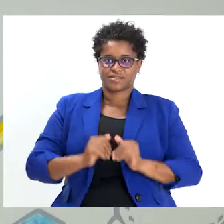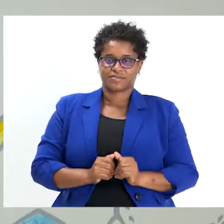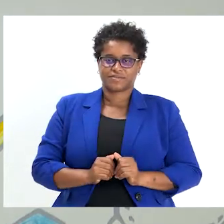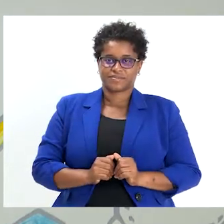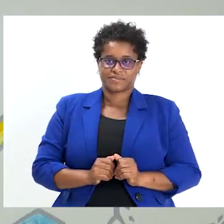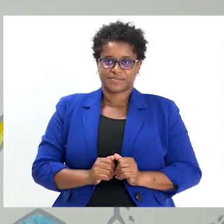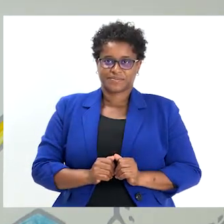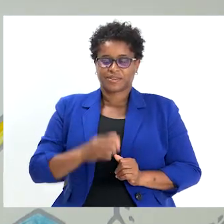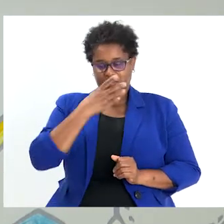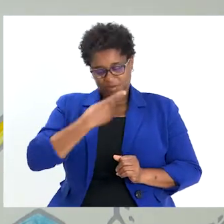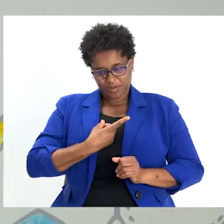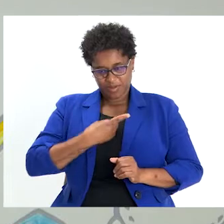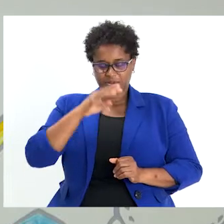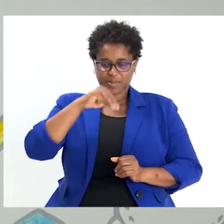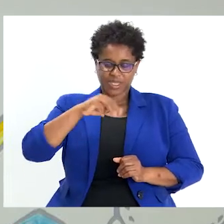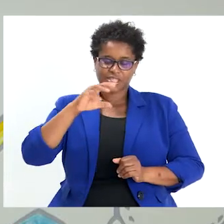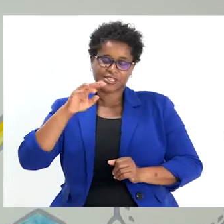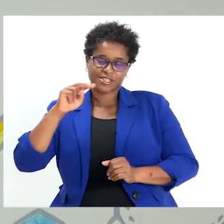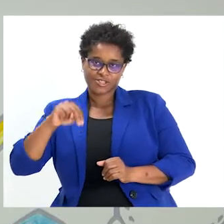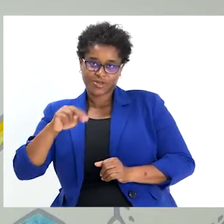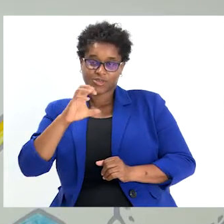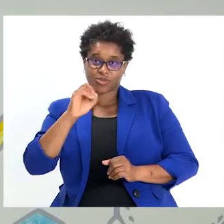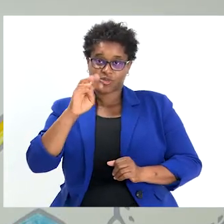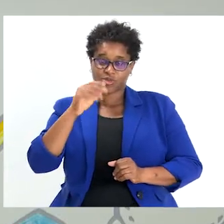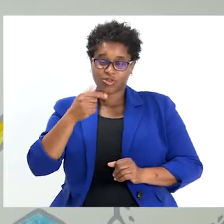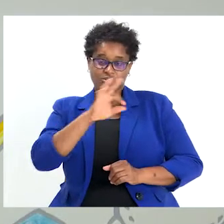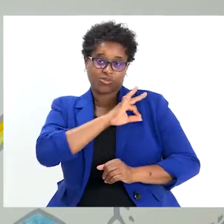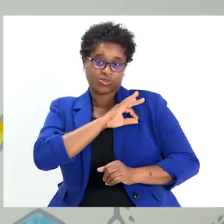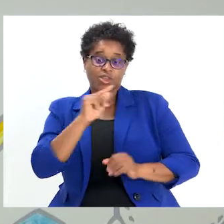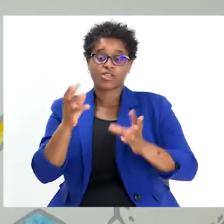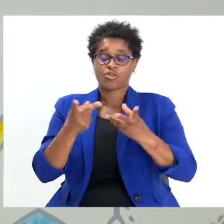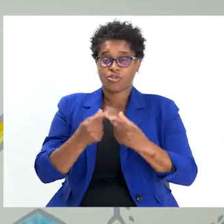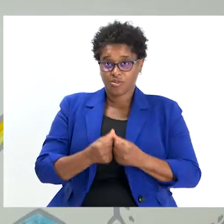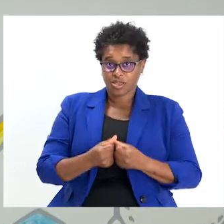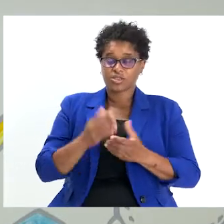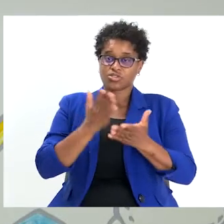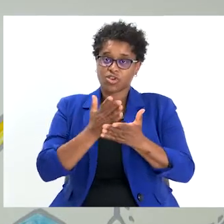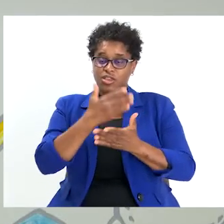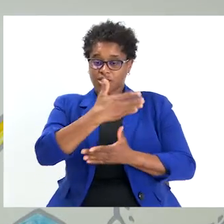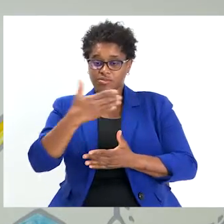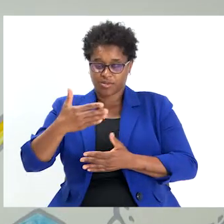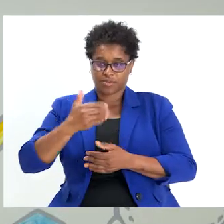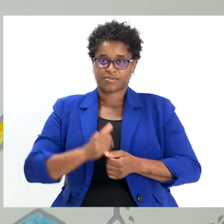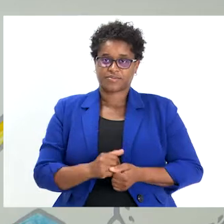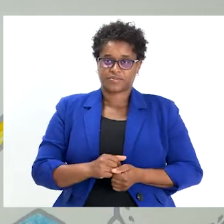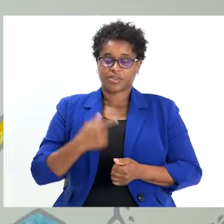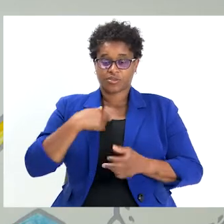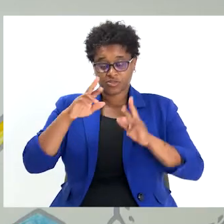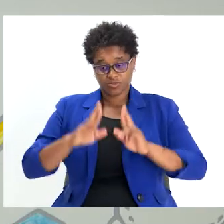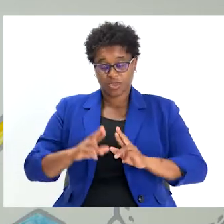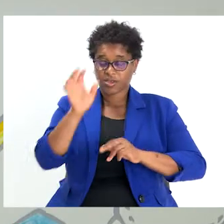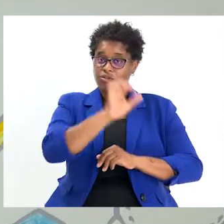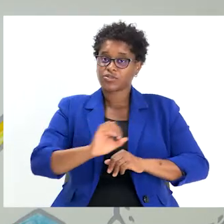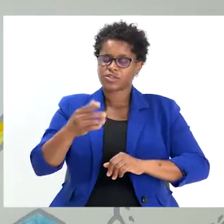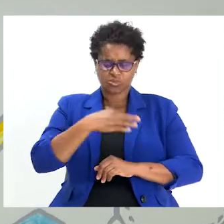Casa. Sou Maria Nascimento Costa, professora de economia do 11º ano. Espero que